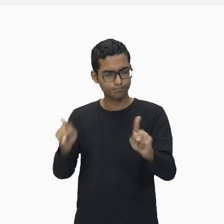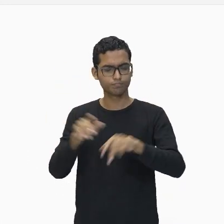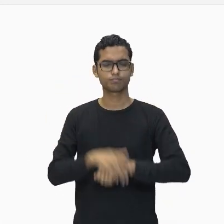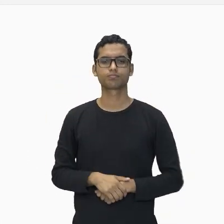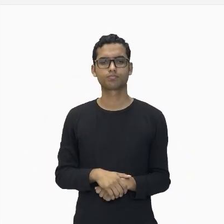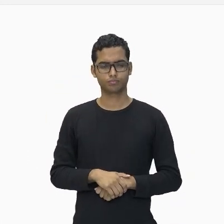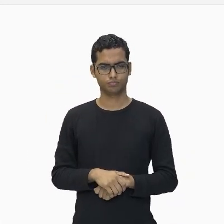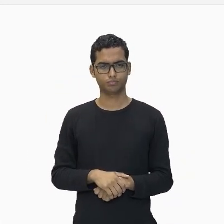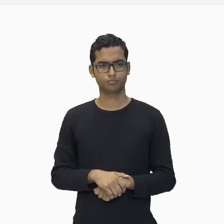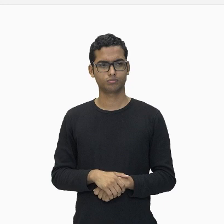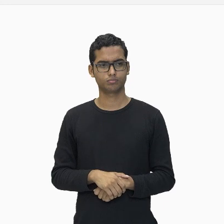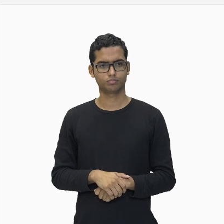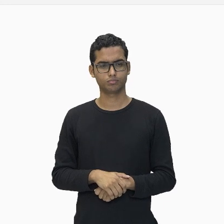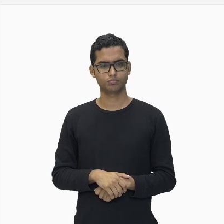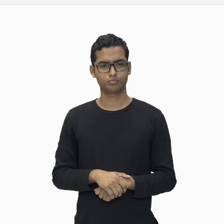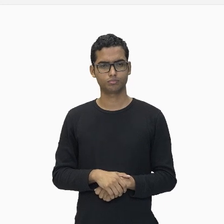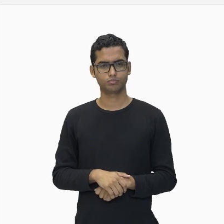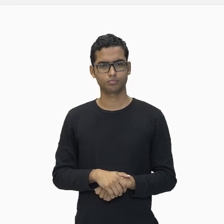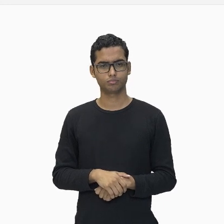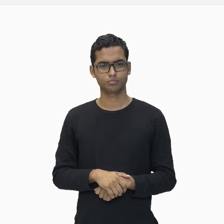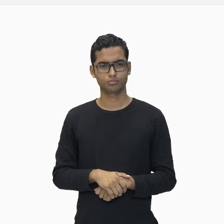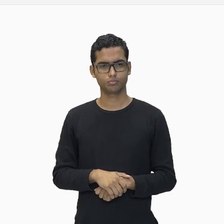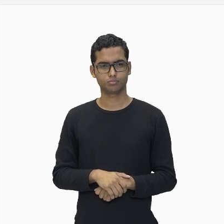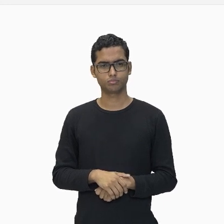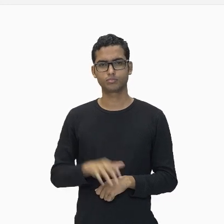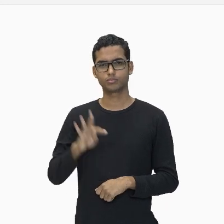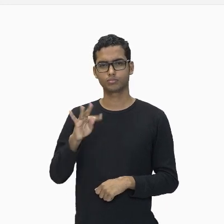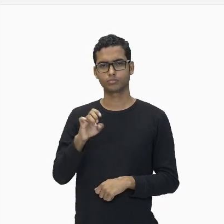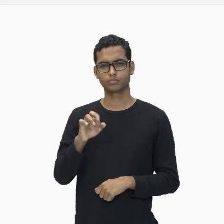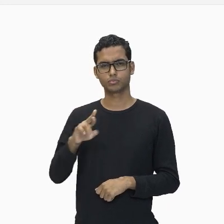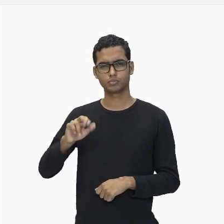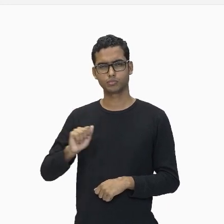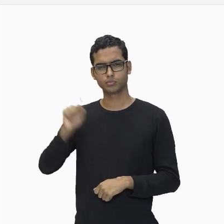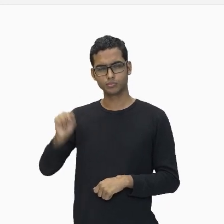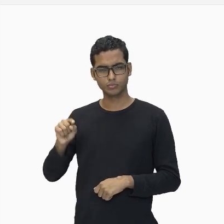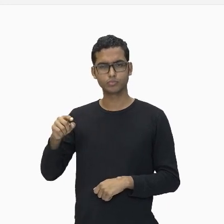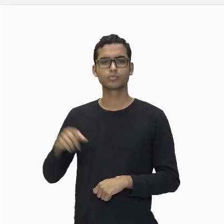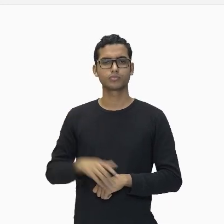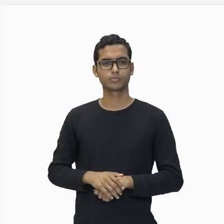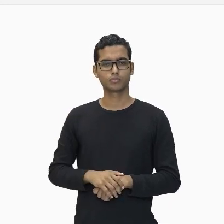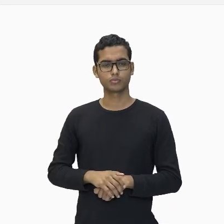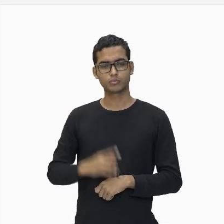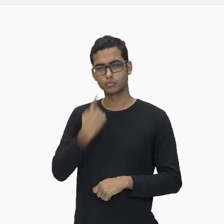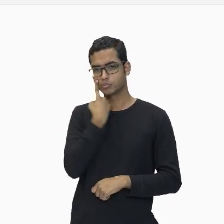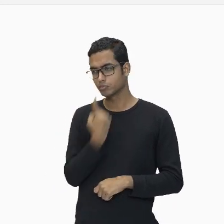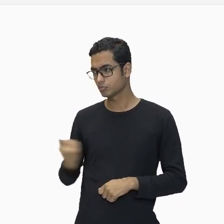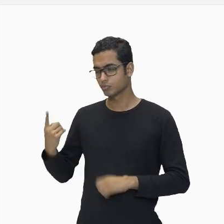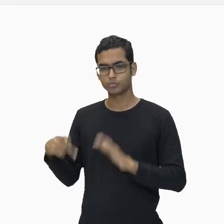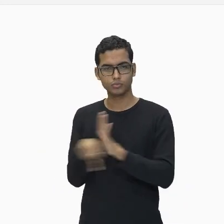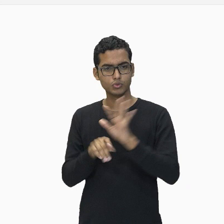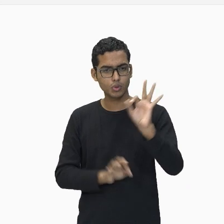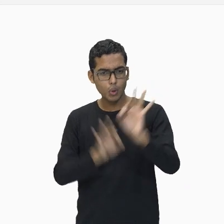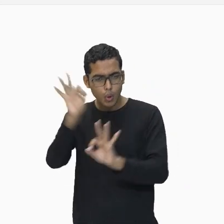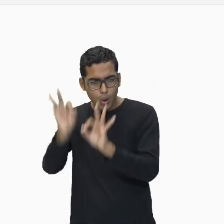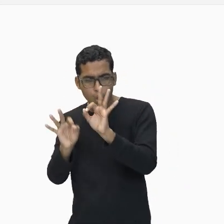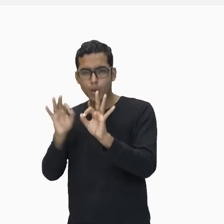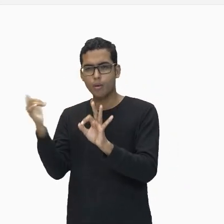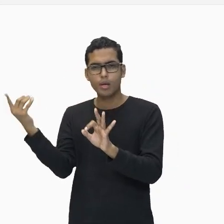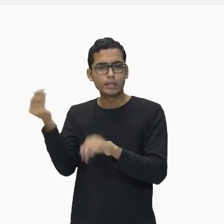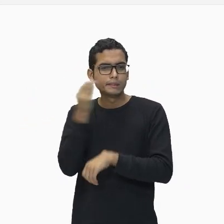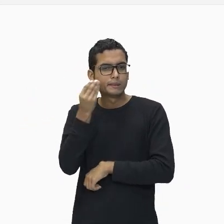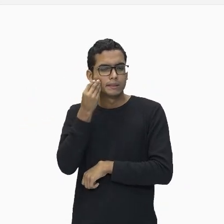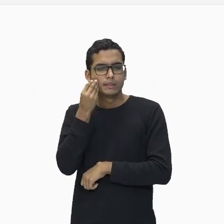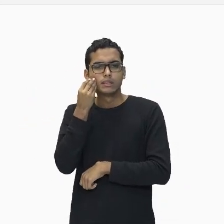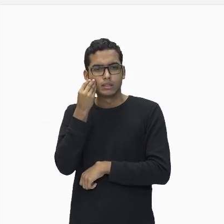de Teherã, lá em 1943. Na Conferência de Teherã, os aliados traçaram planos para materializar a